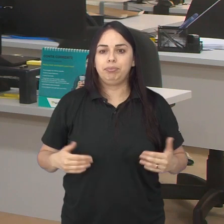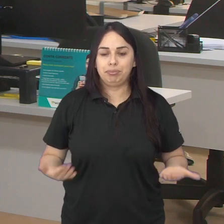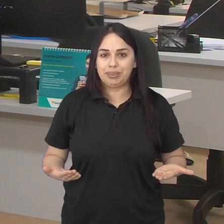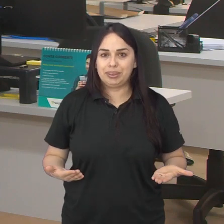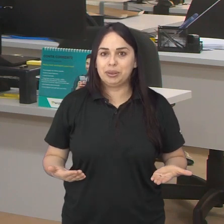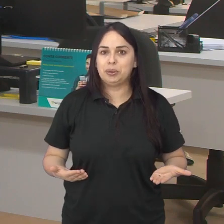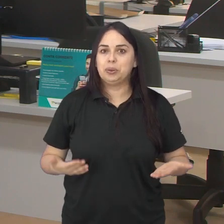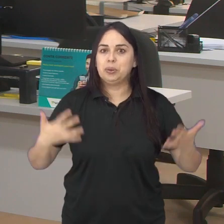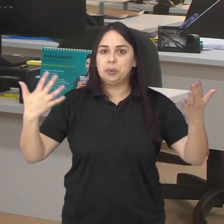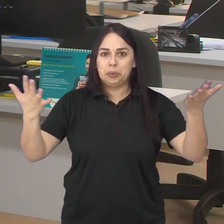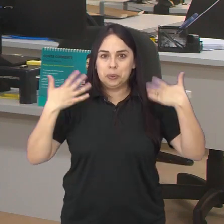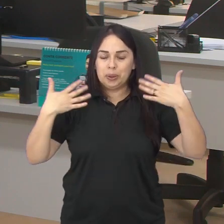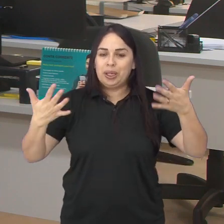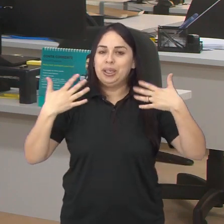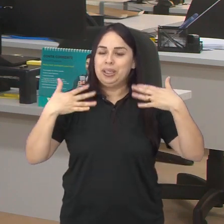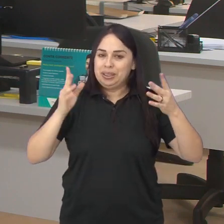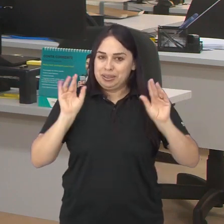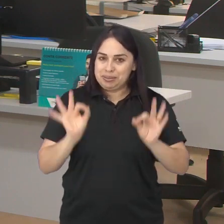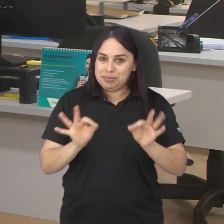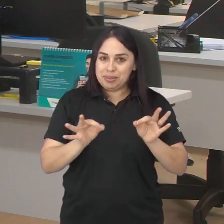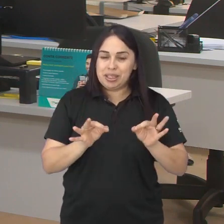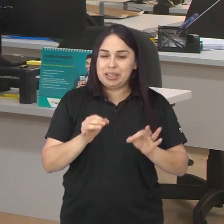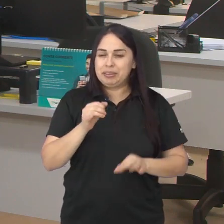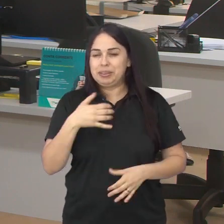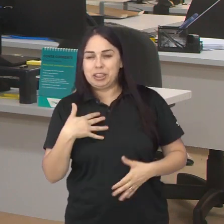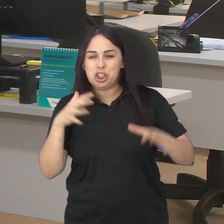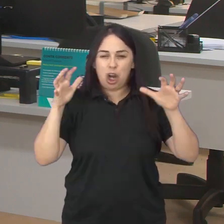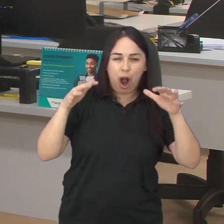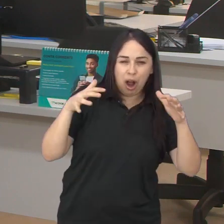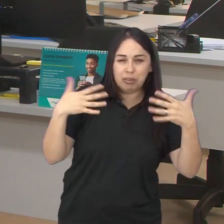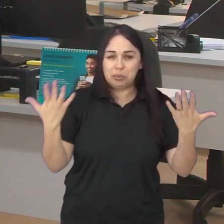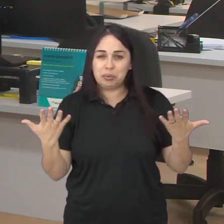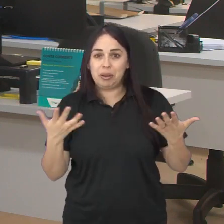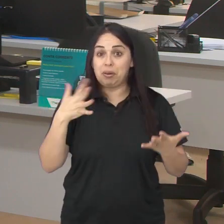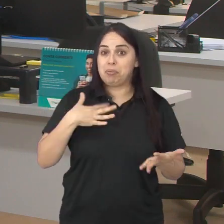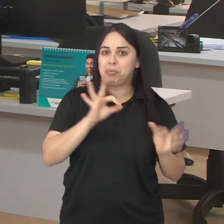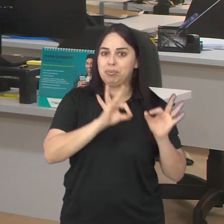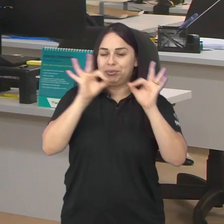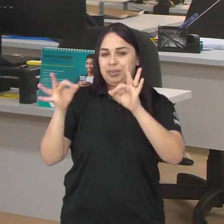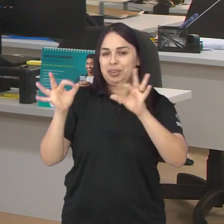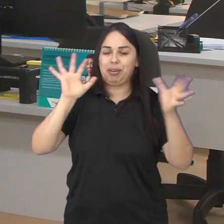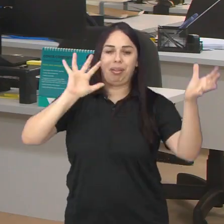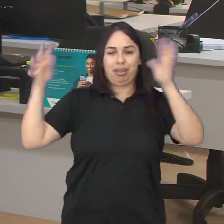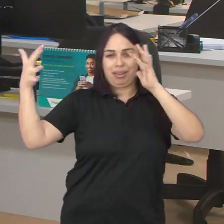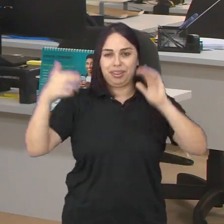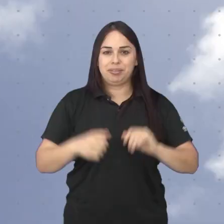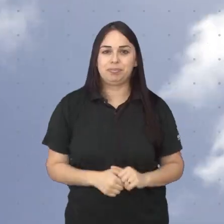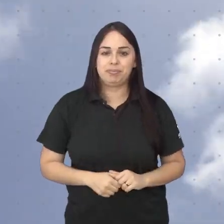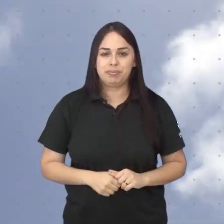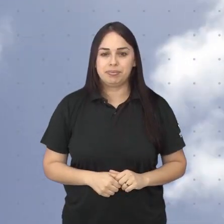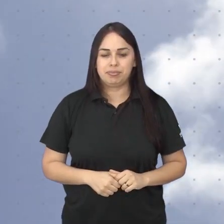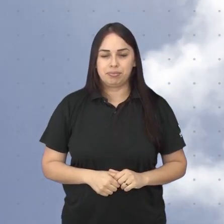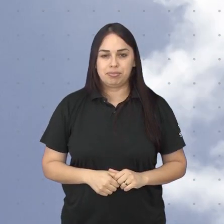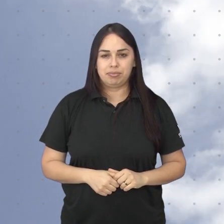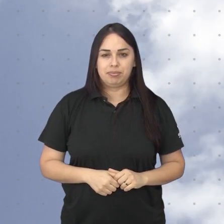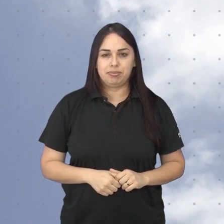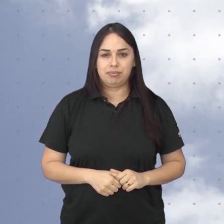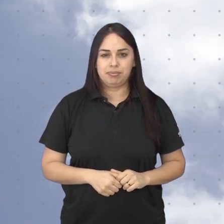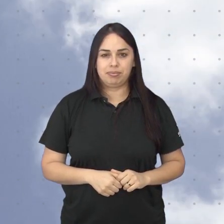E tá bastante calor aqui na cidade, né? E será que chove hoje de novo? Vamos conferir agora na previsão do tempo.